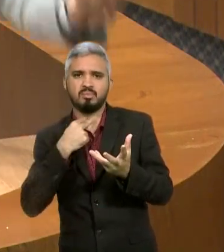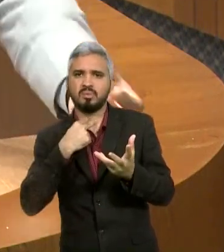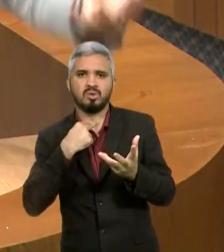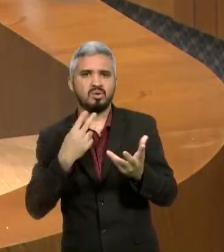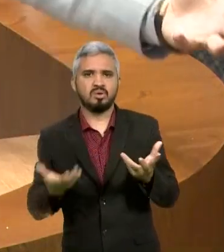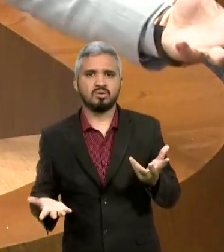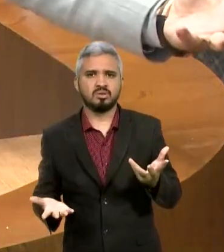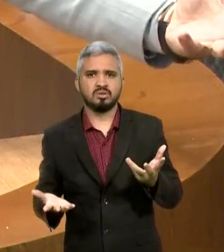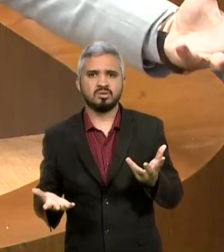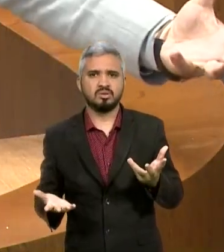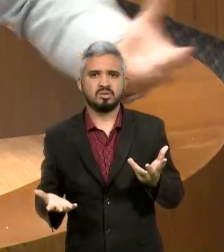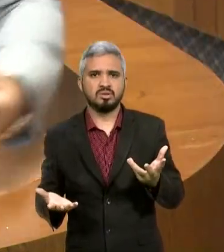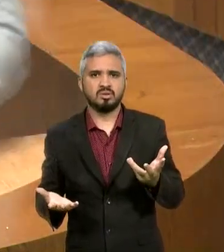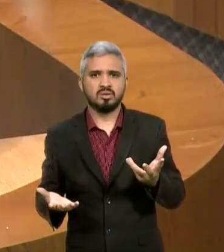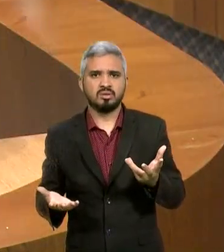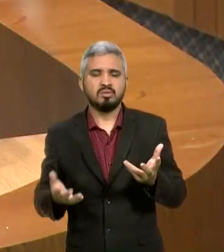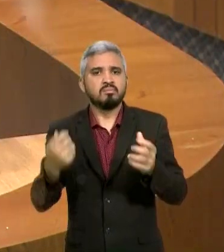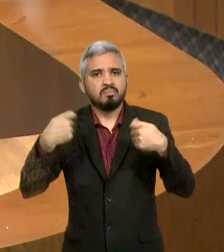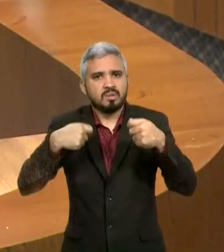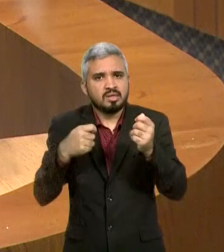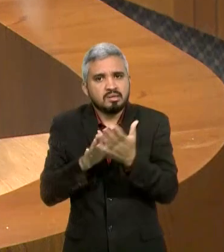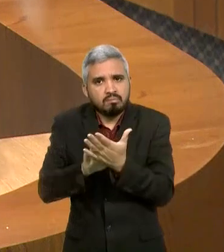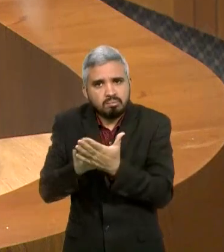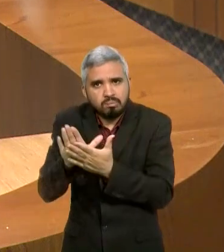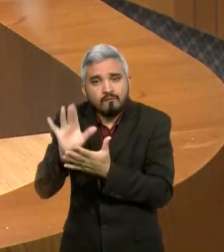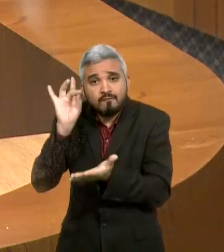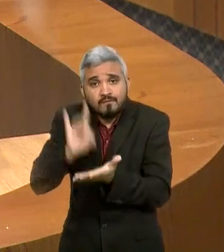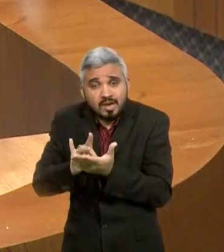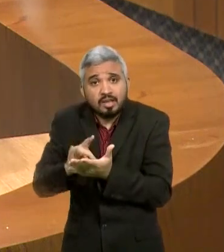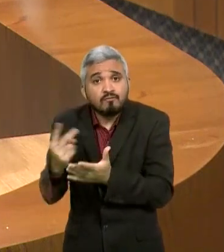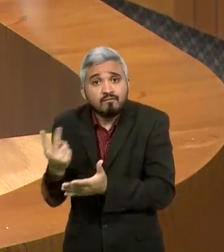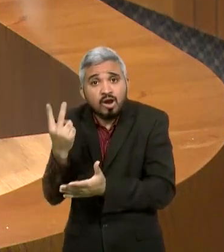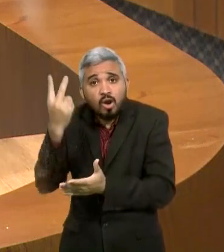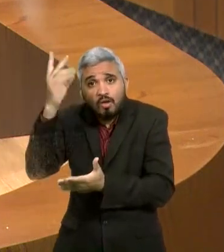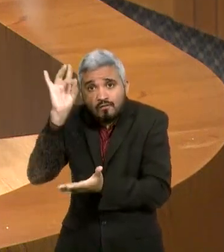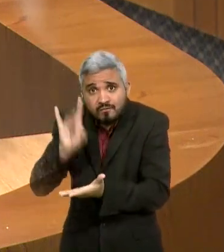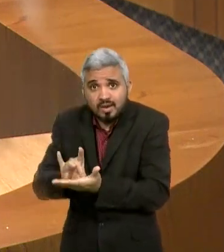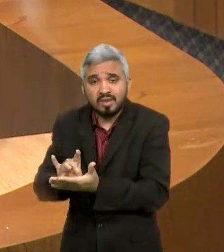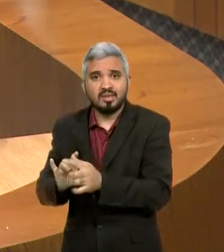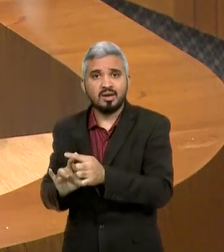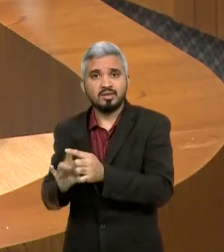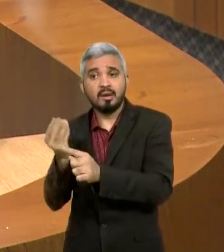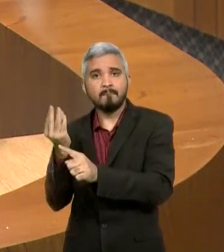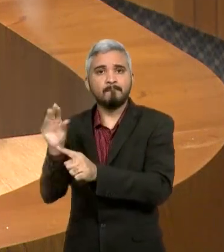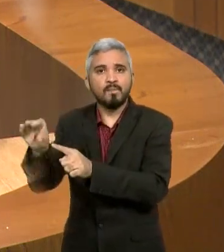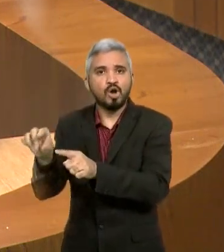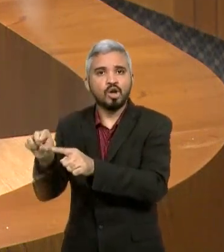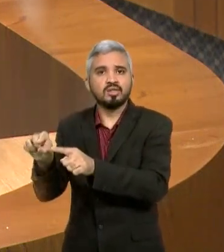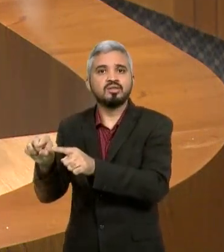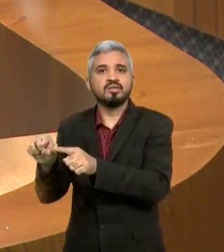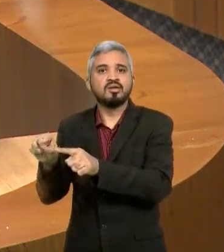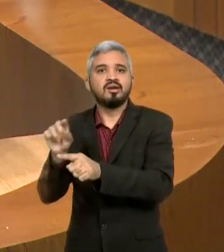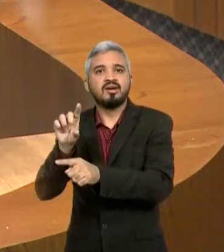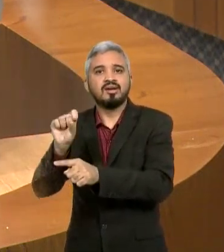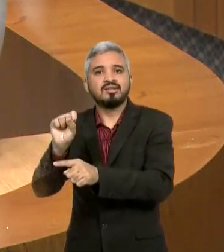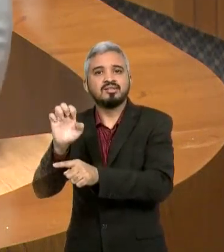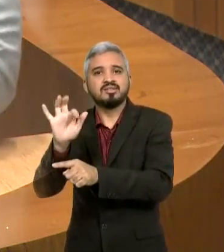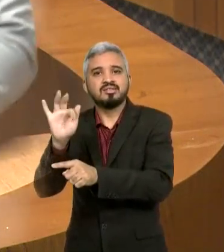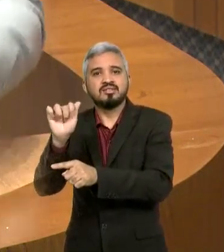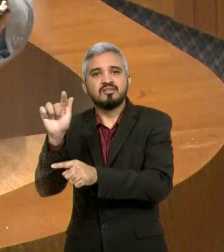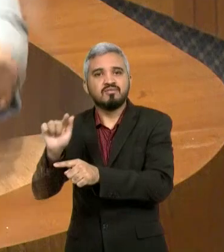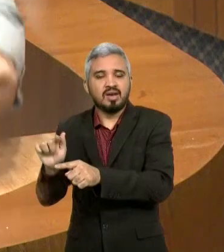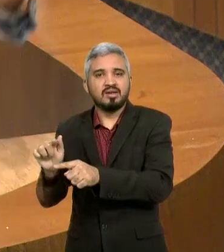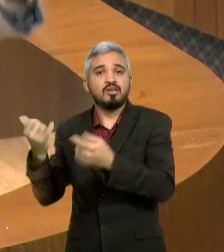é a realidade da comercialização. Está colocando no sistema da Fazenda uma informação que não é a verdade real. Então é urgente